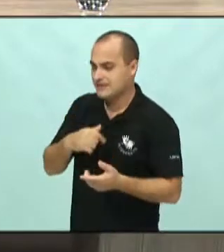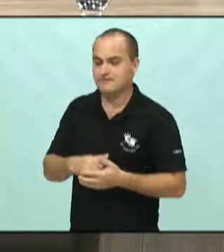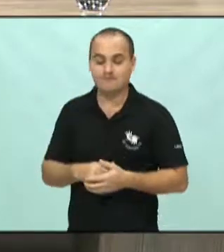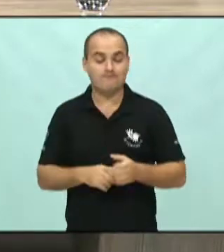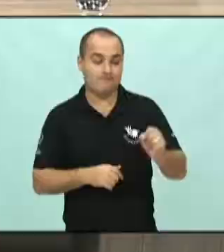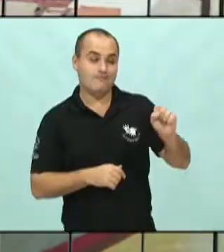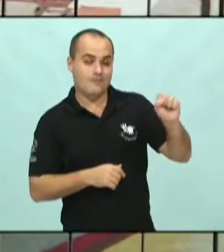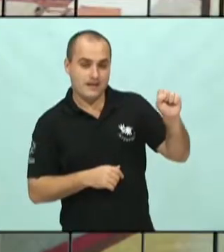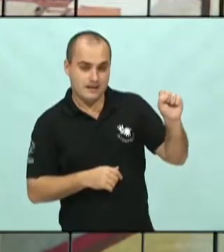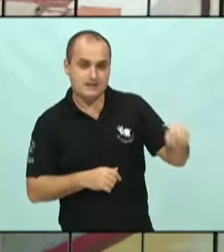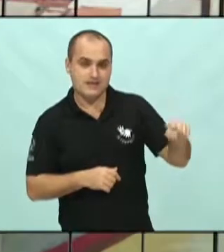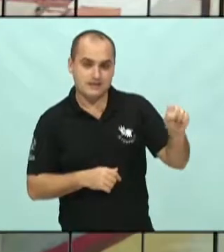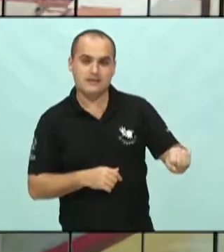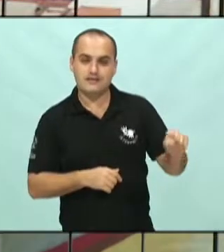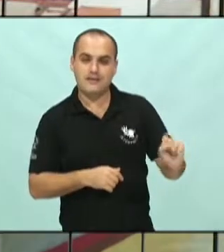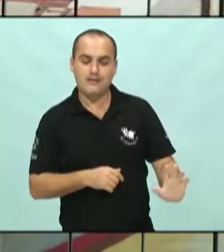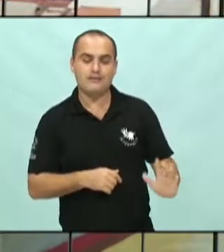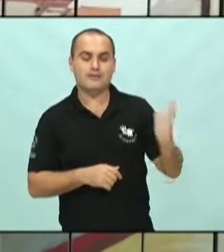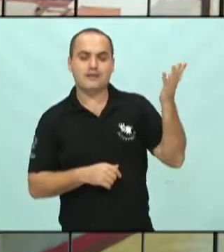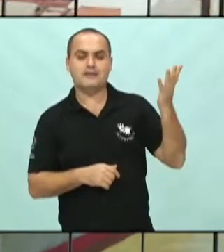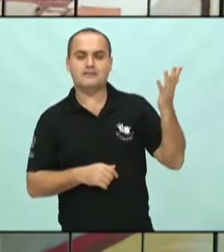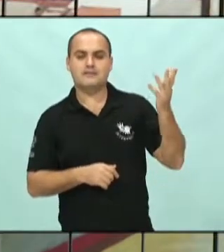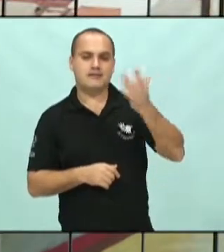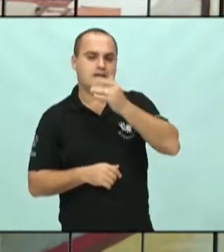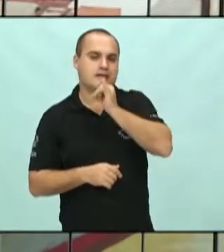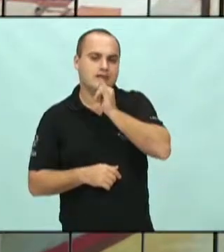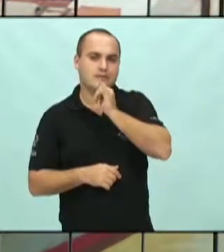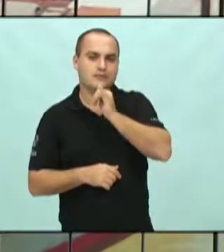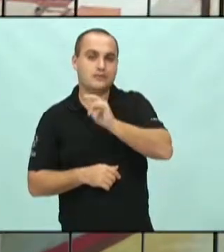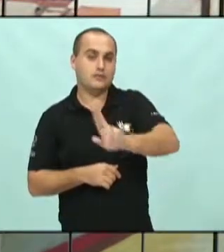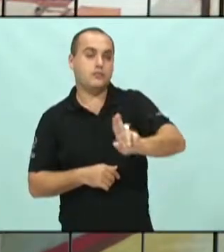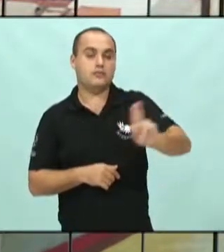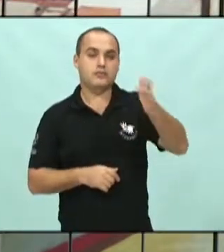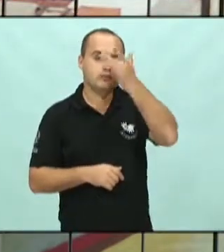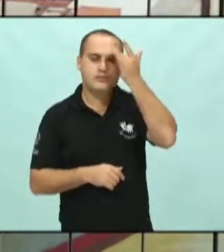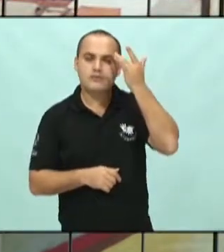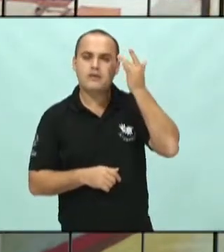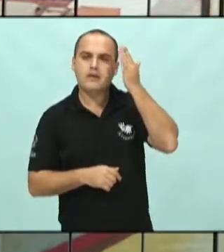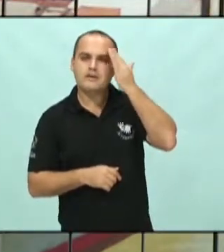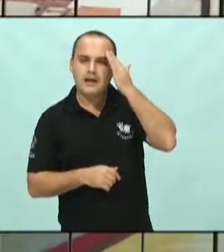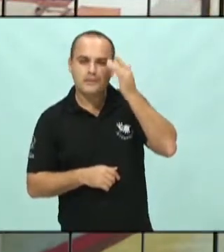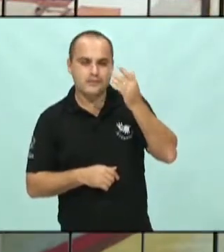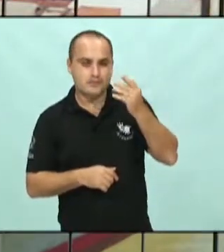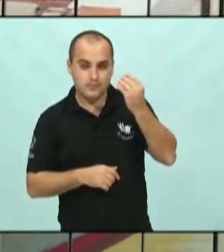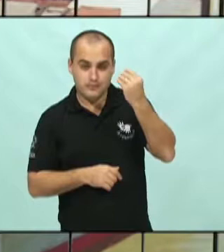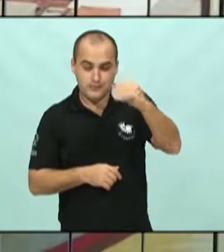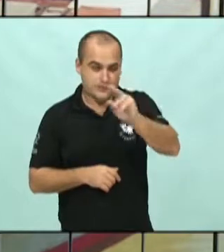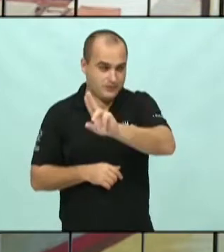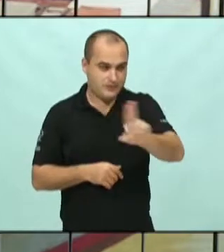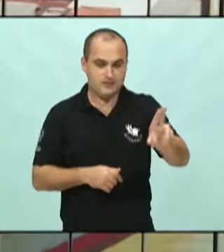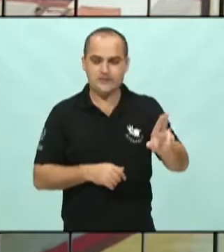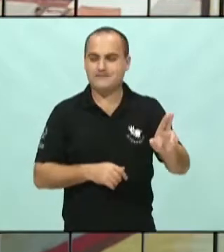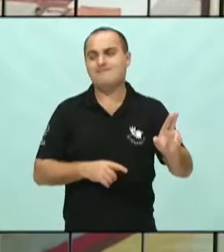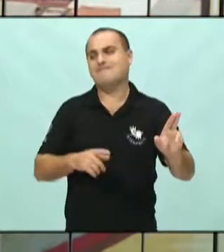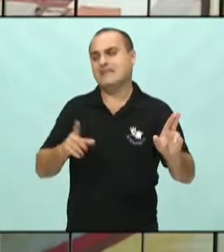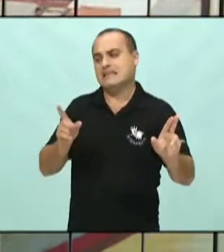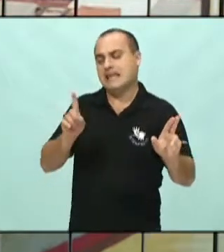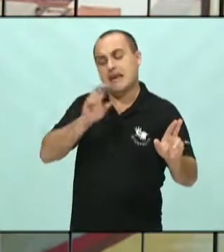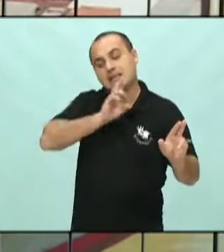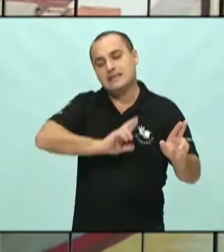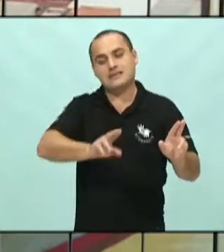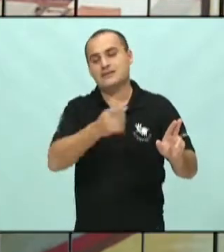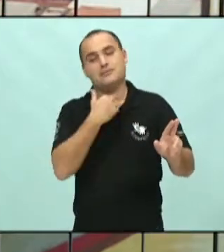acontece. Teve coisas assim, nomes de pessoas que às vezes alguém vem me perguntar, citou o fulano, aí eu falo, não, infelizmente esse acabou não dando para